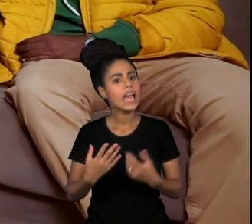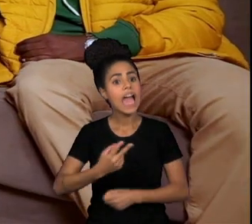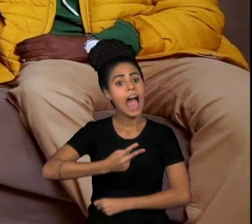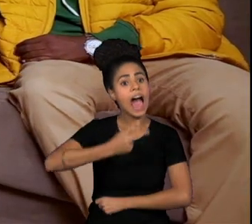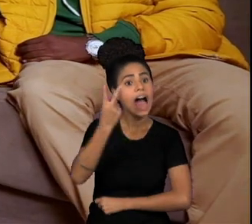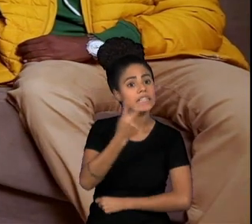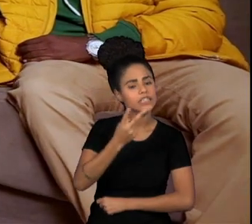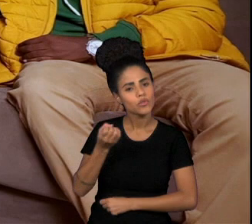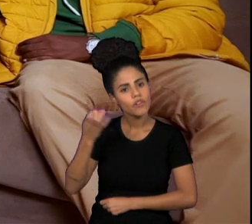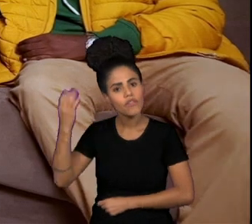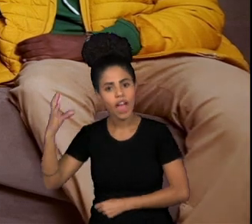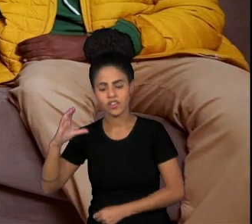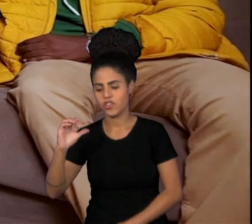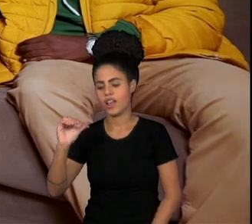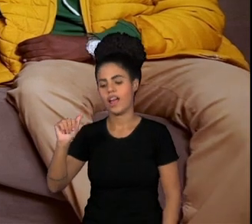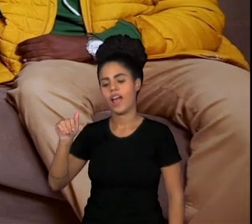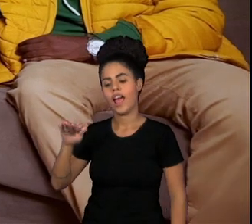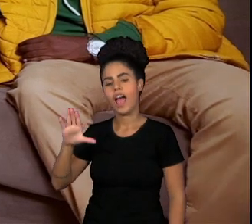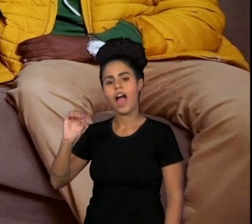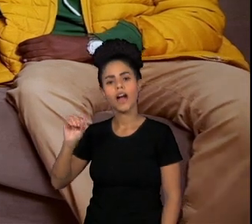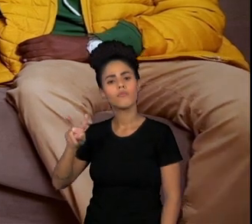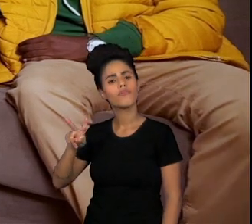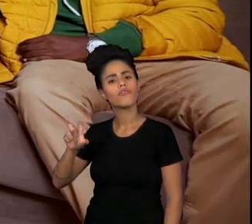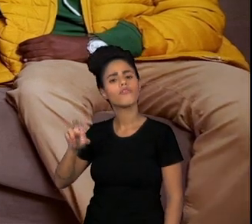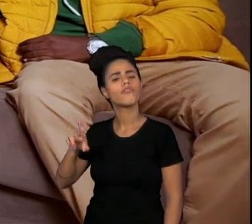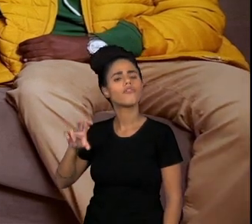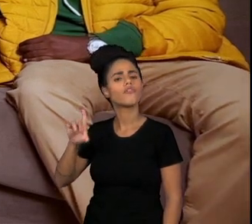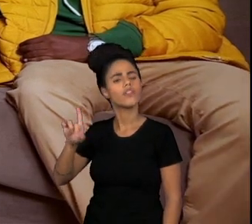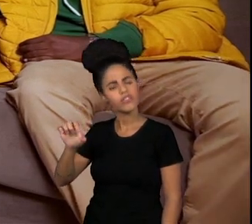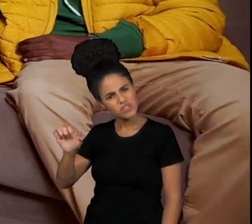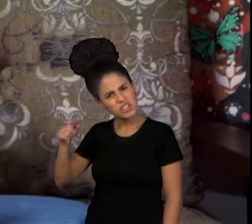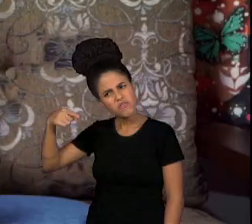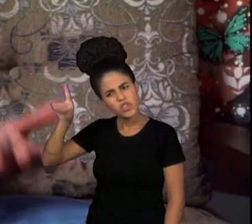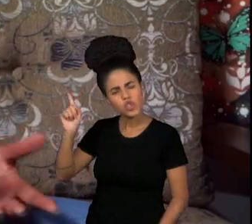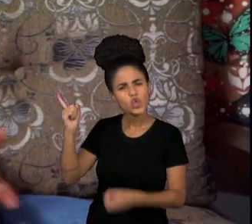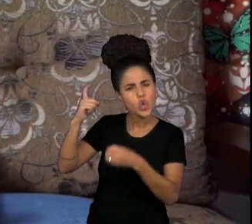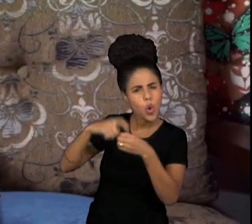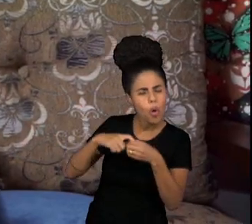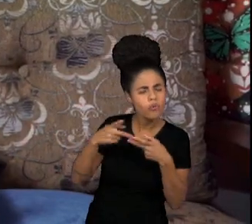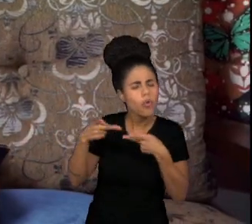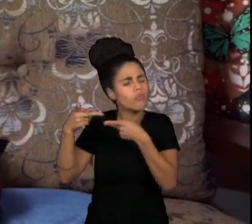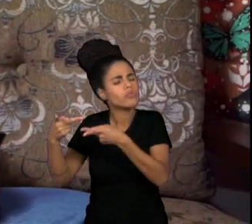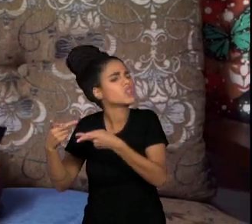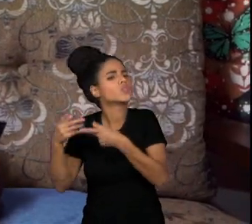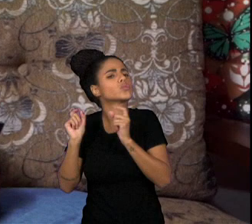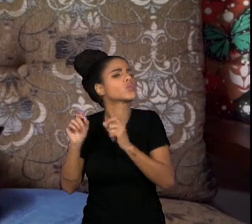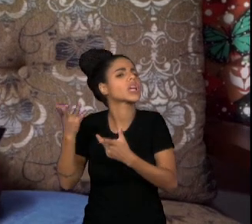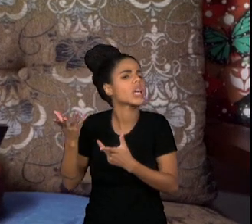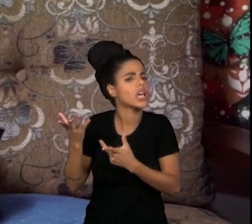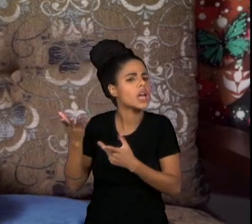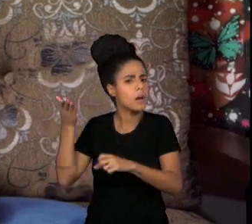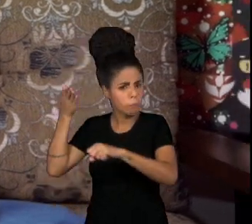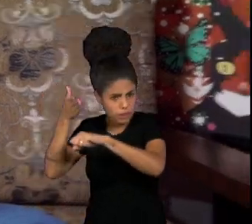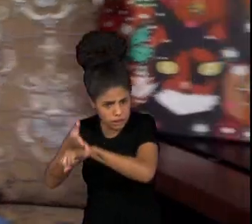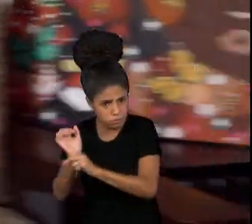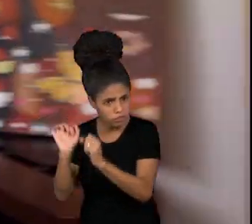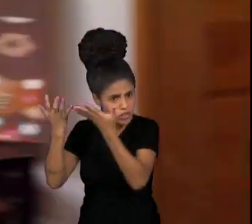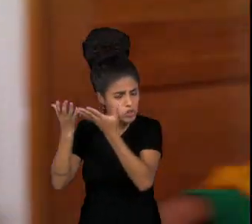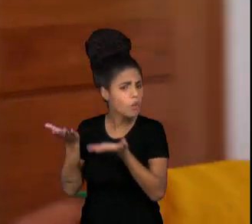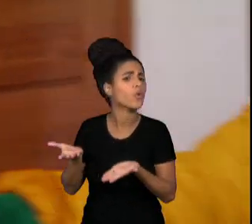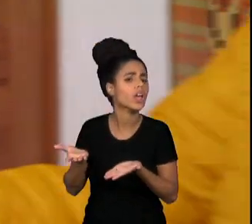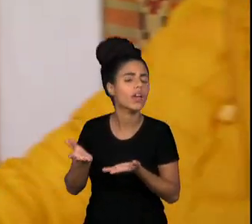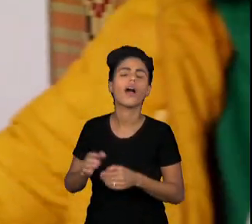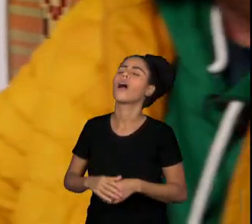E aí foi Cabo Verde. Foi uma iniciativa sua, você quis ir novamente, ou foi um convite, você foi participar do festival, como é que foi isso? Foi